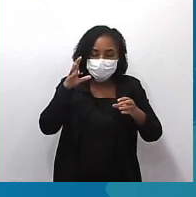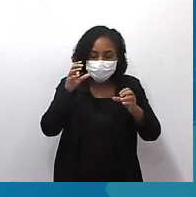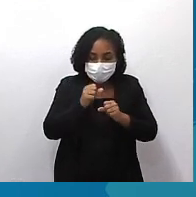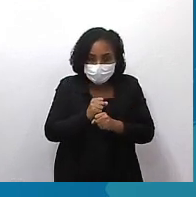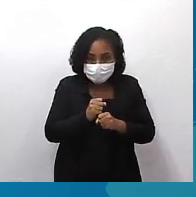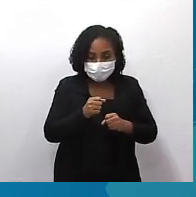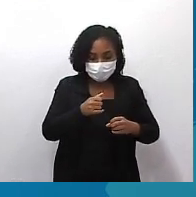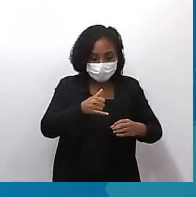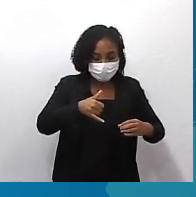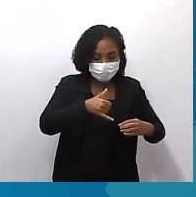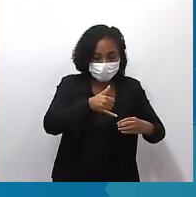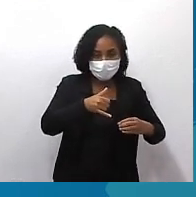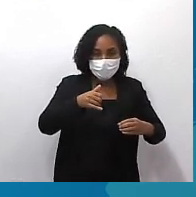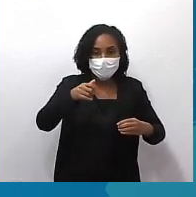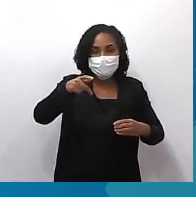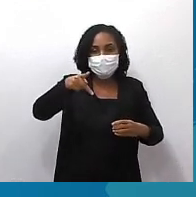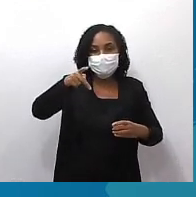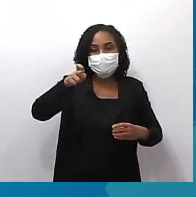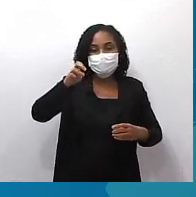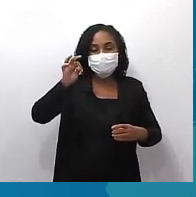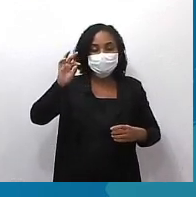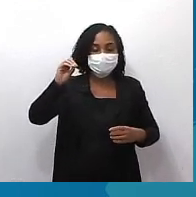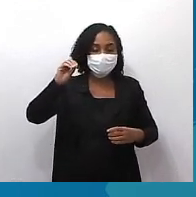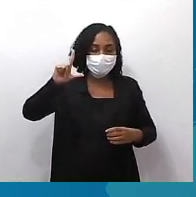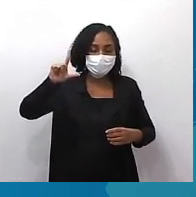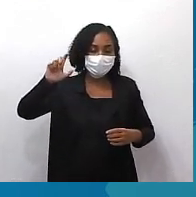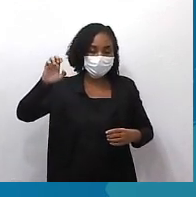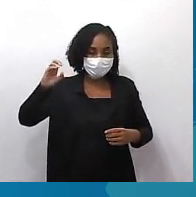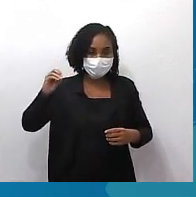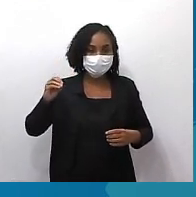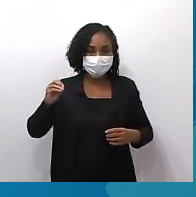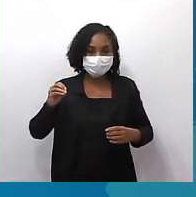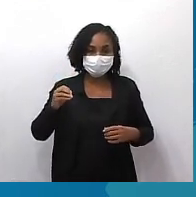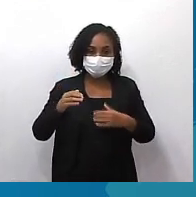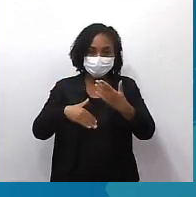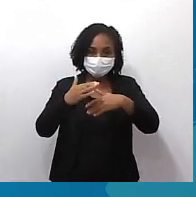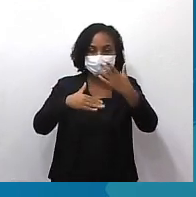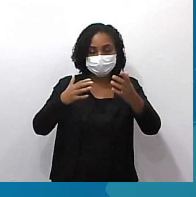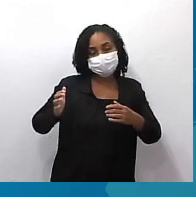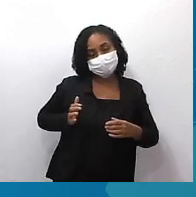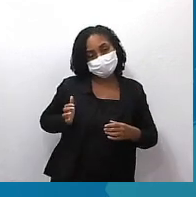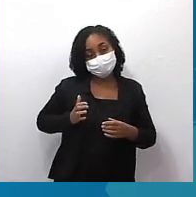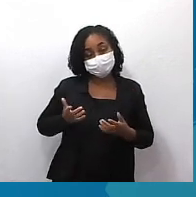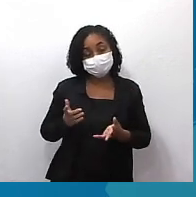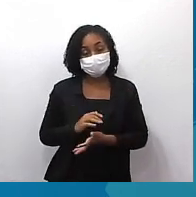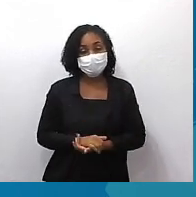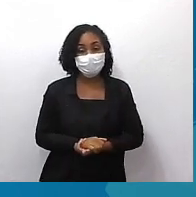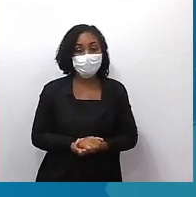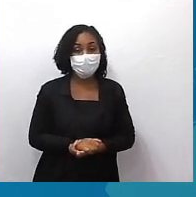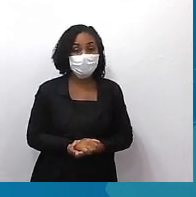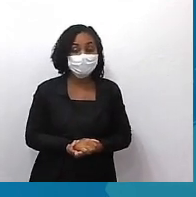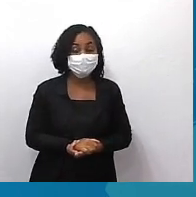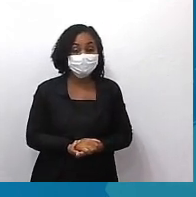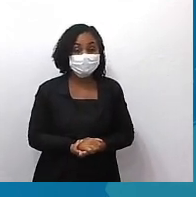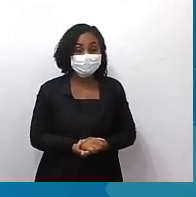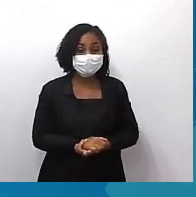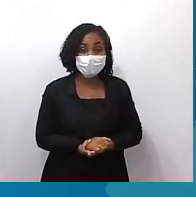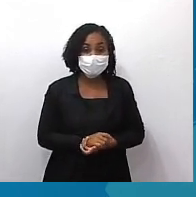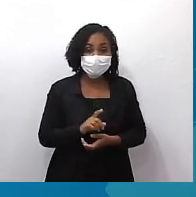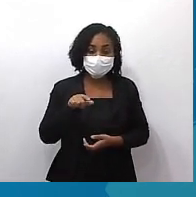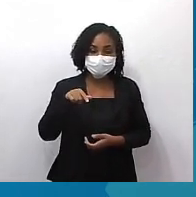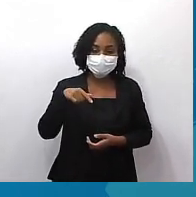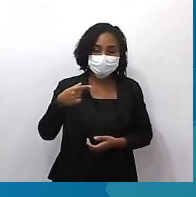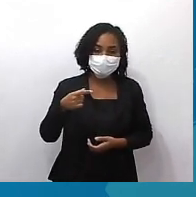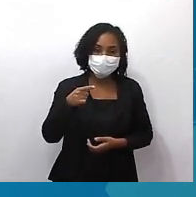têm a maior possibilidade de produção, de desenvolvimento de riqueza, né? Pelo menos deveria ser assim. E em pouco tempo,